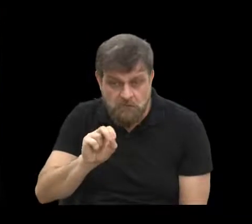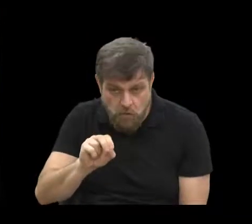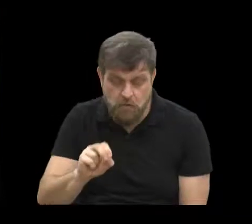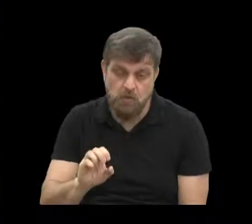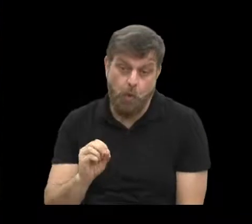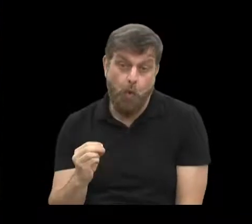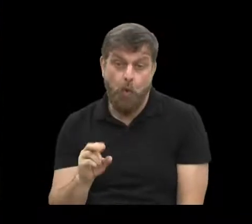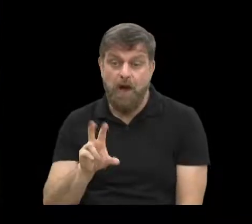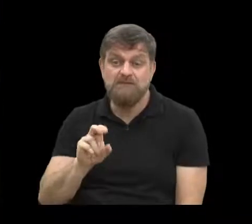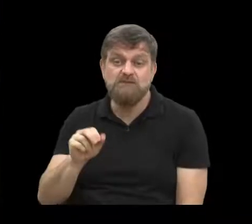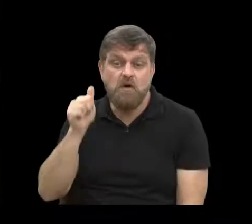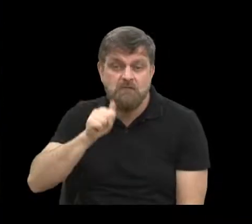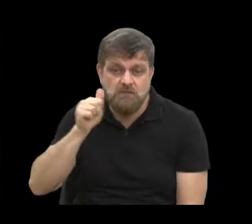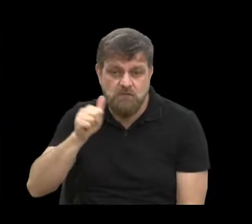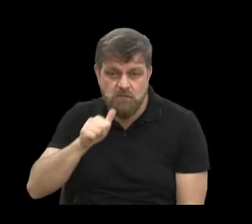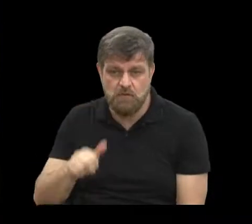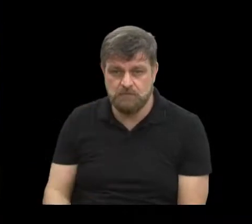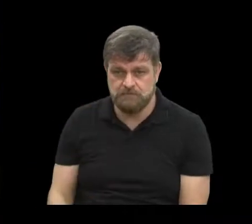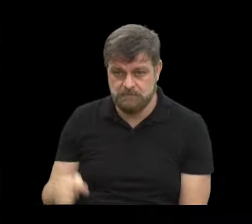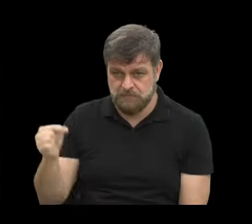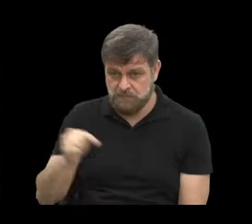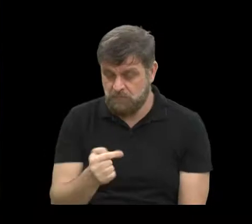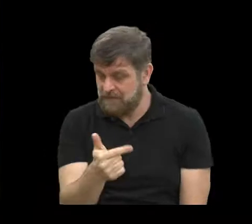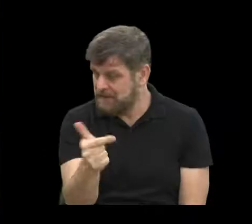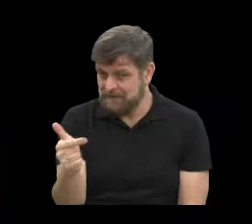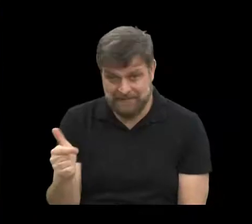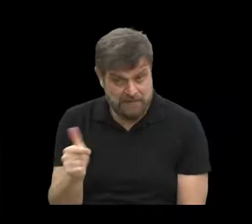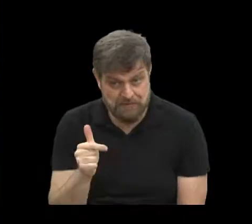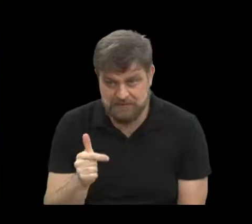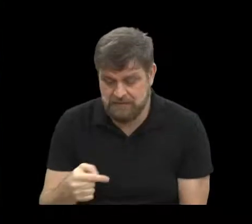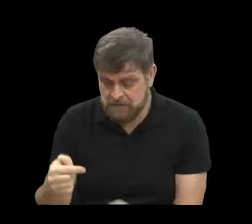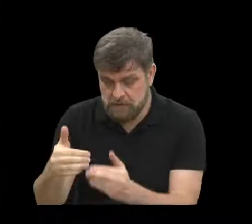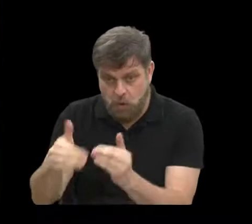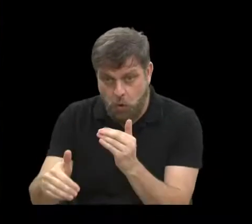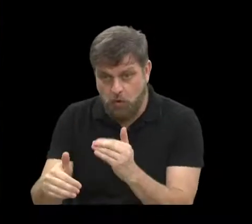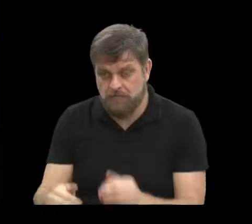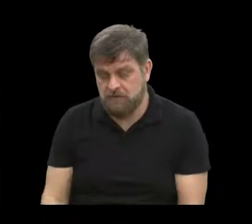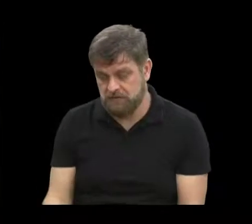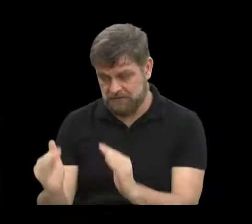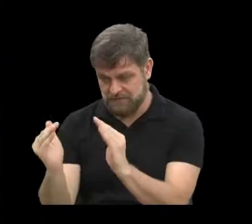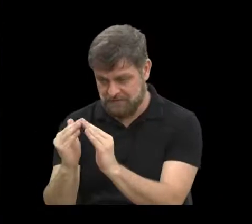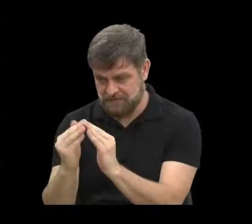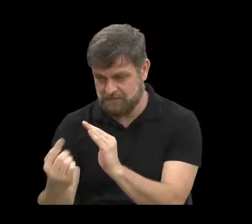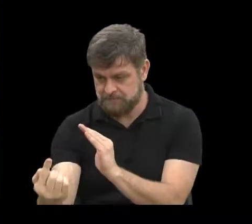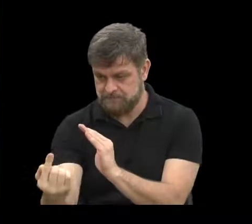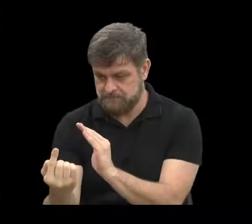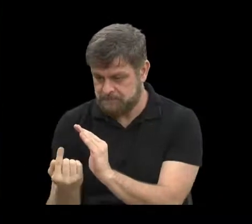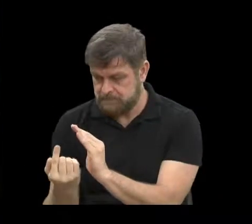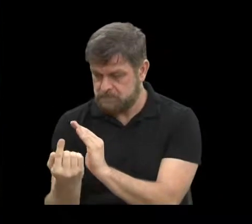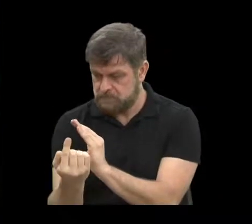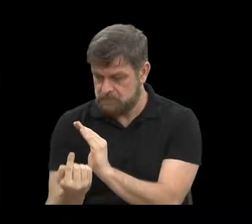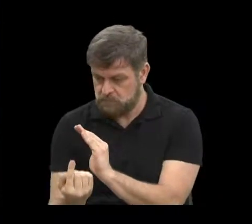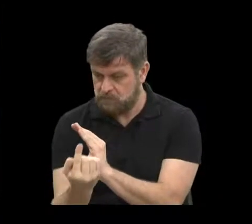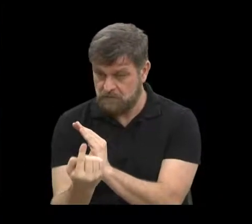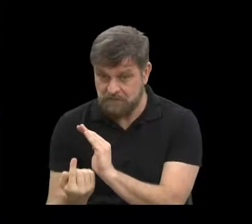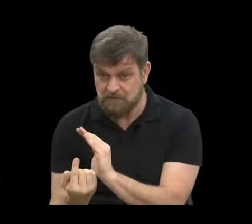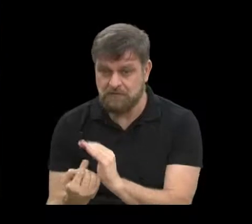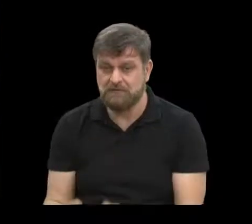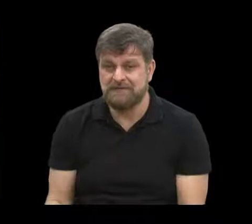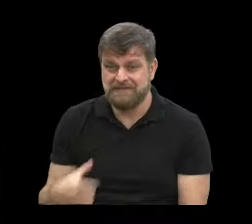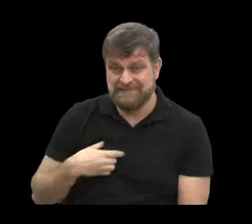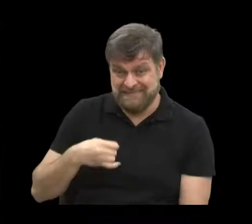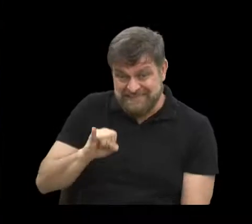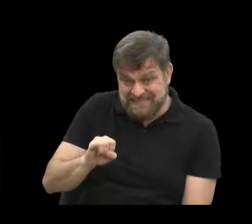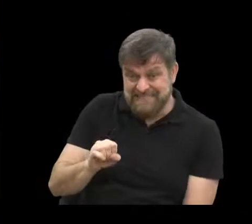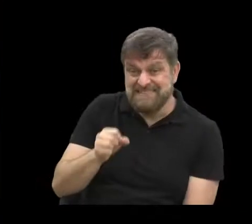avó, que não está nesse rol de pessoas aqui que eu elenquei para vocês. Mesmo que o avô